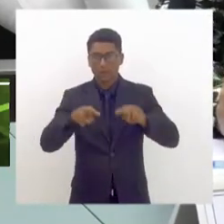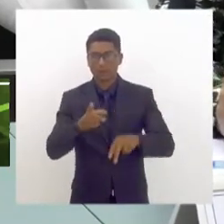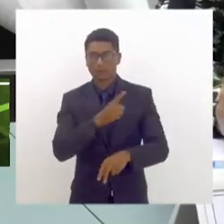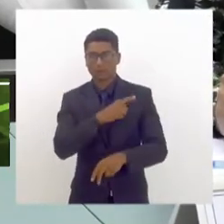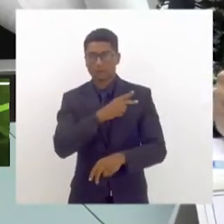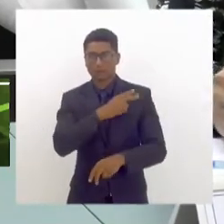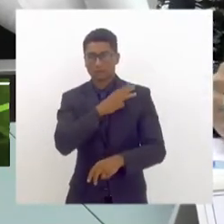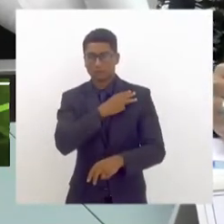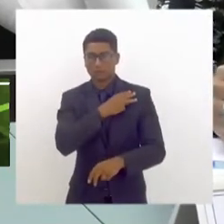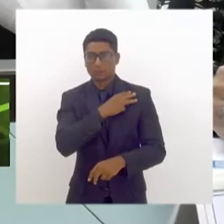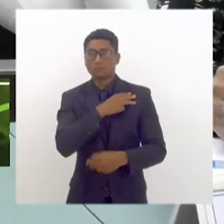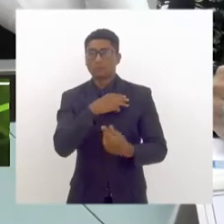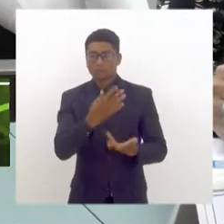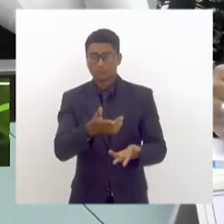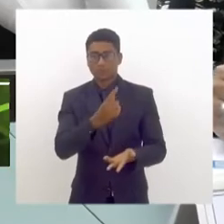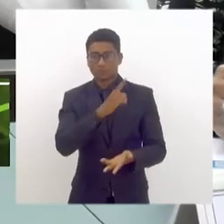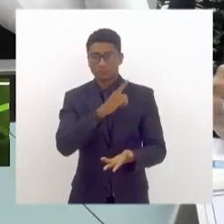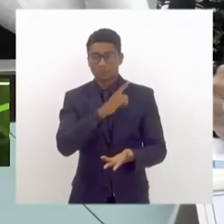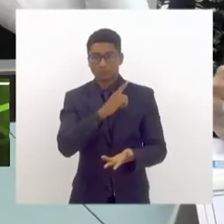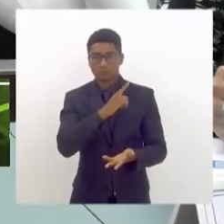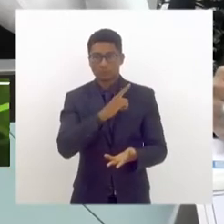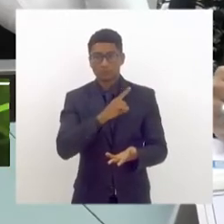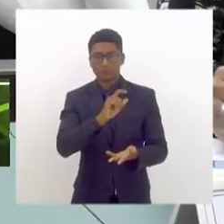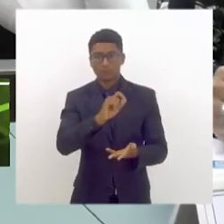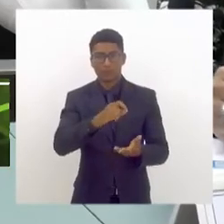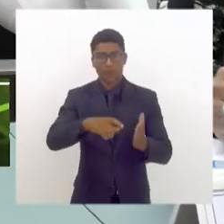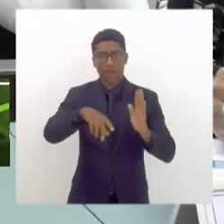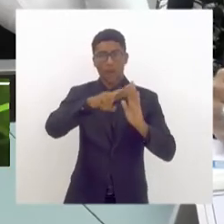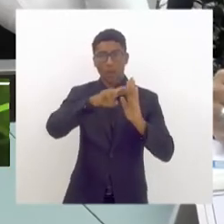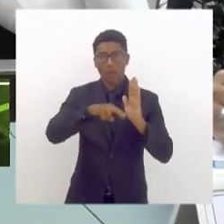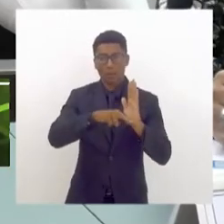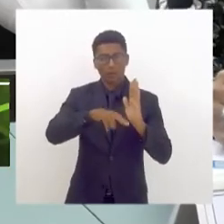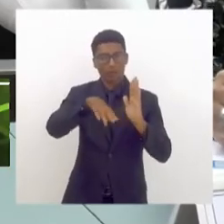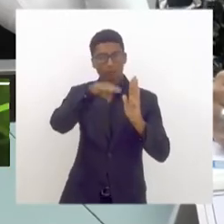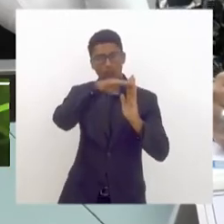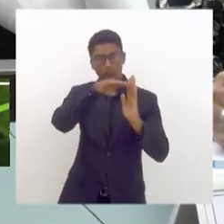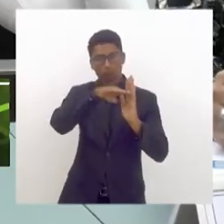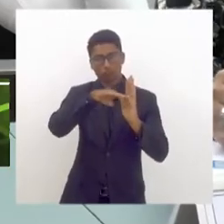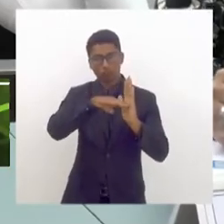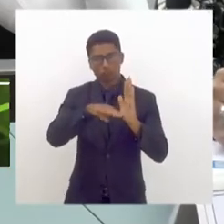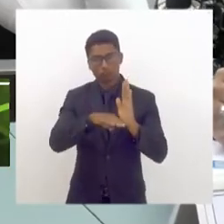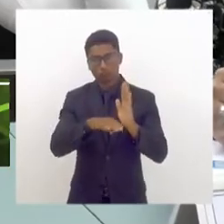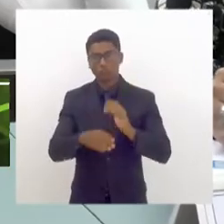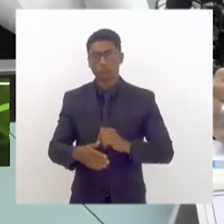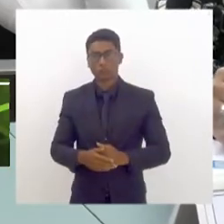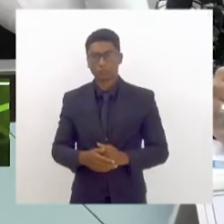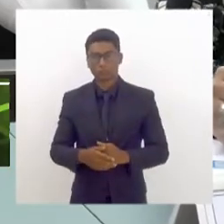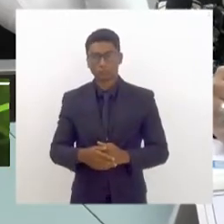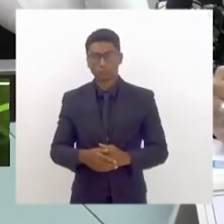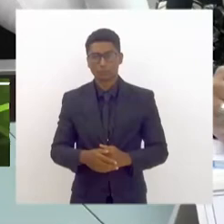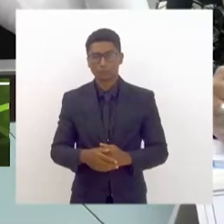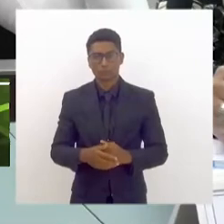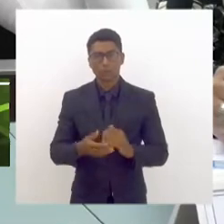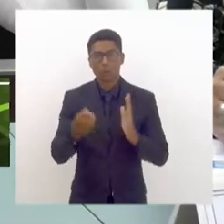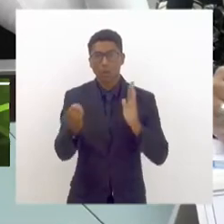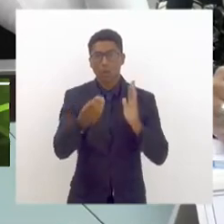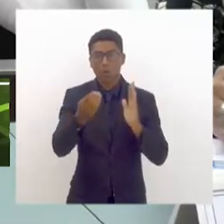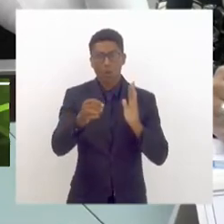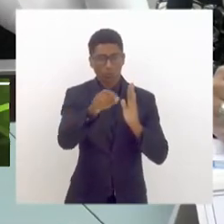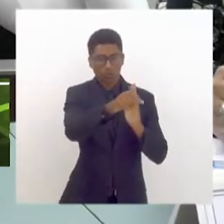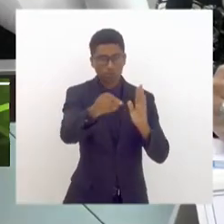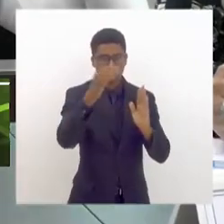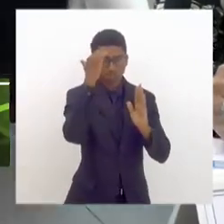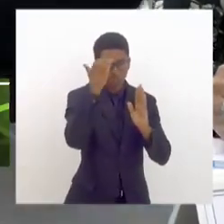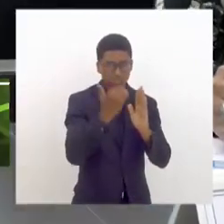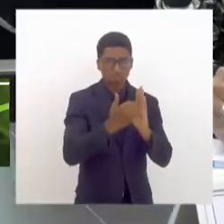normas infralegais. Ele regulamenta, ele normatiza como as diretrizes serão aplicadas. A gente já